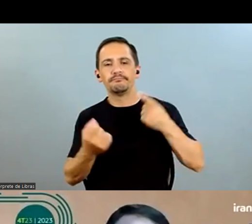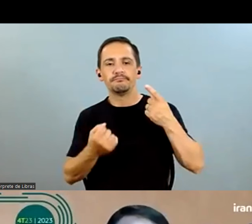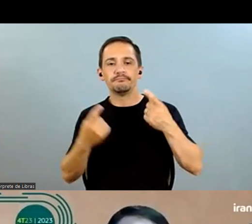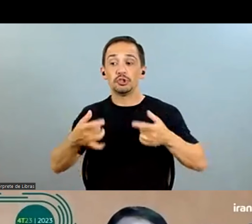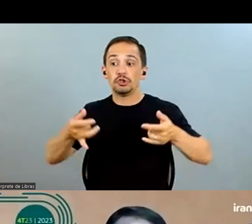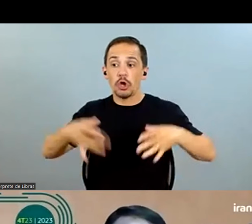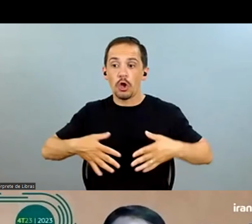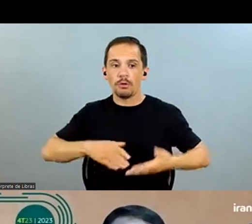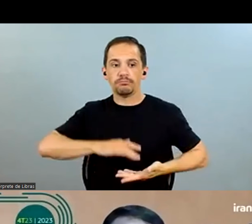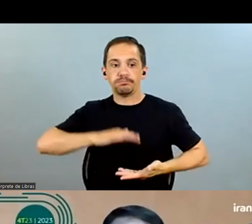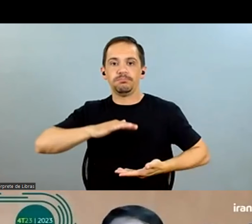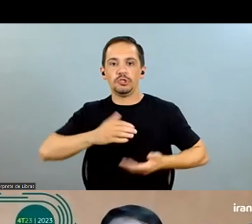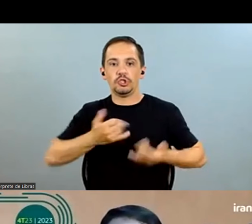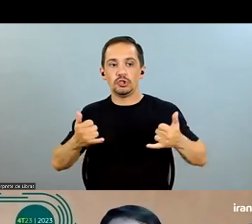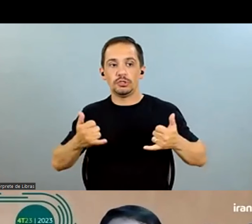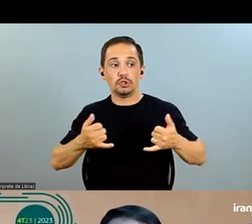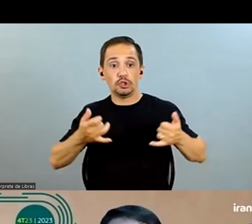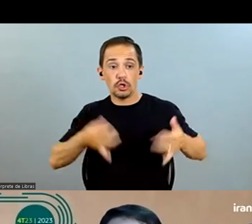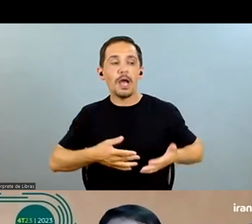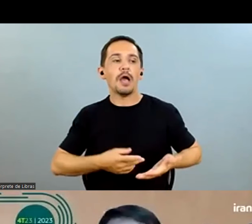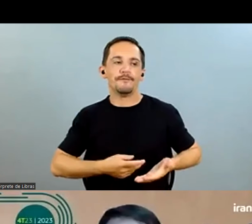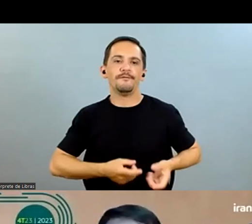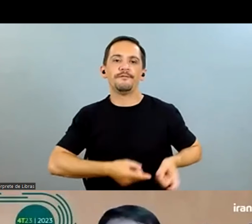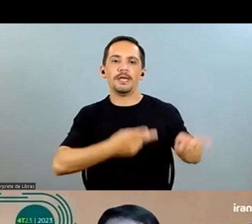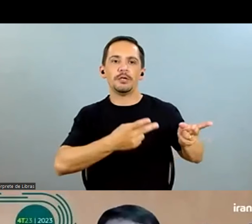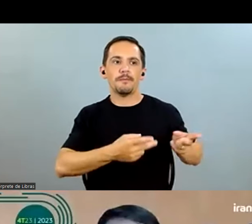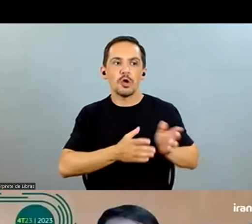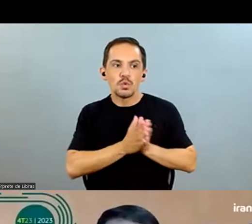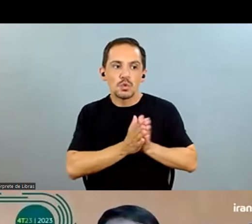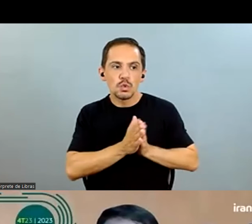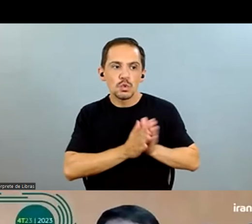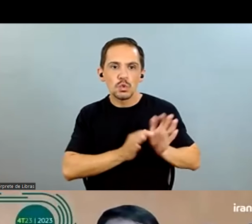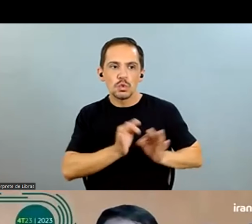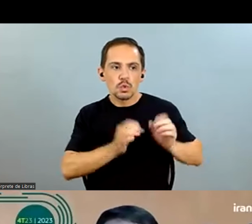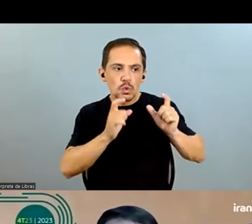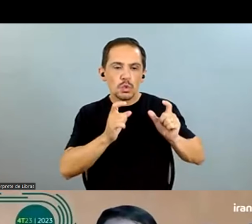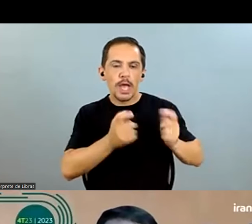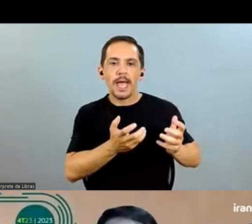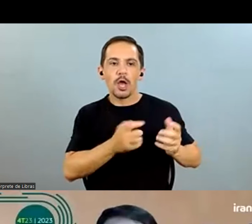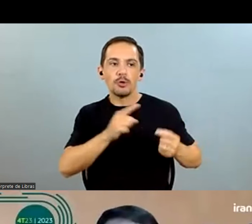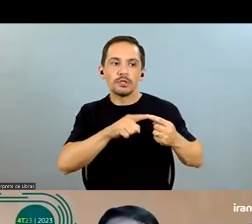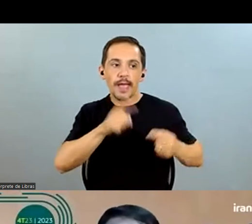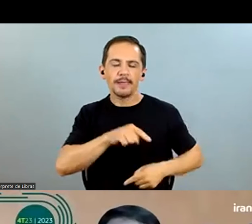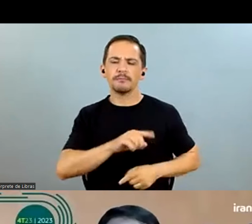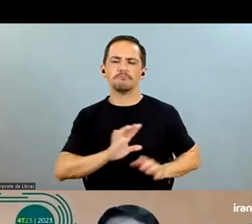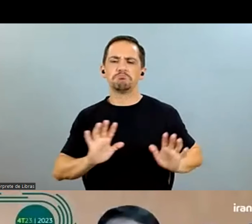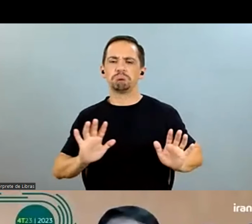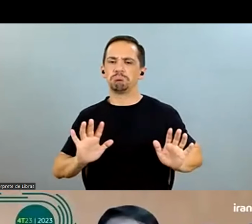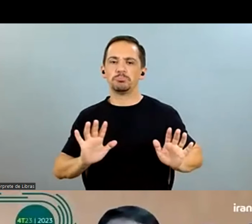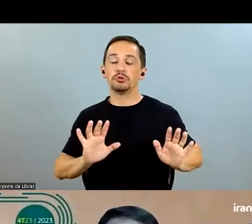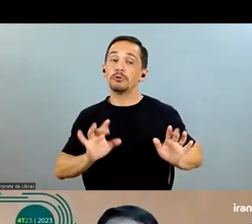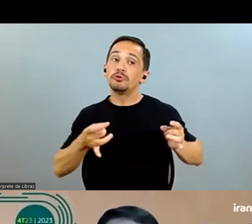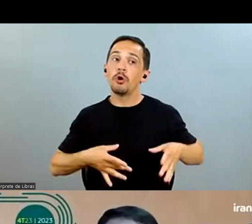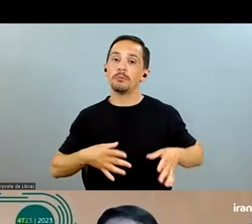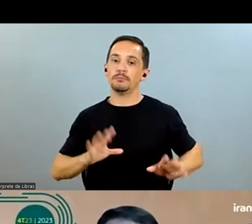energia mas não é esse o nosso objetivo de ter um negócio de energia dentro do portfólio da irania mas